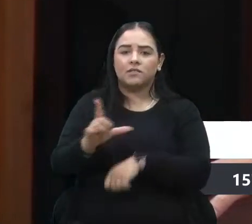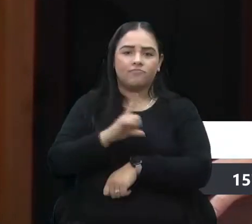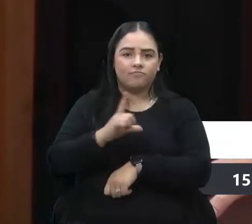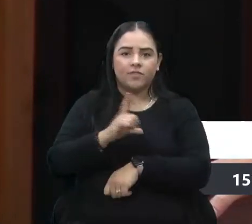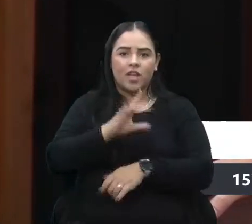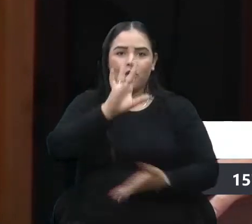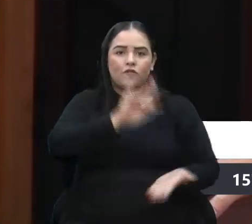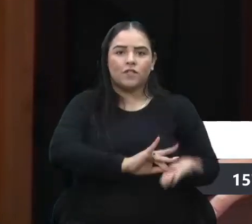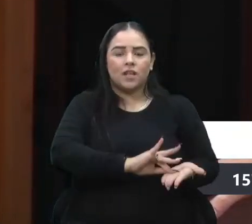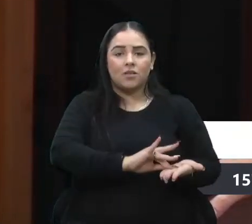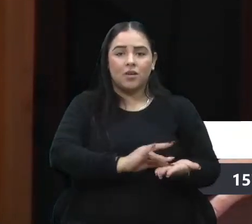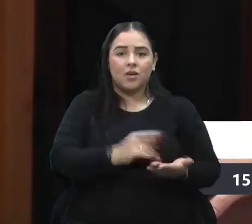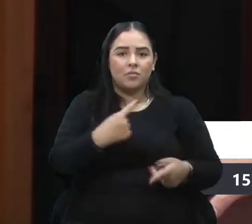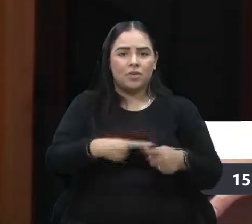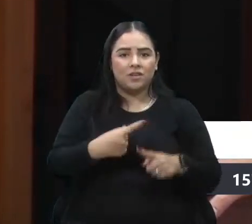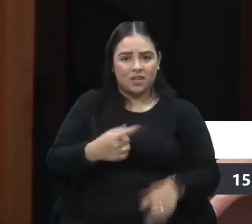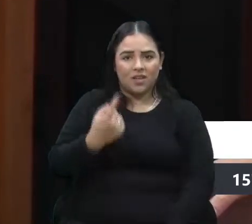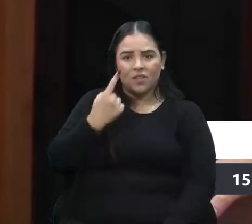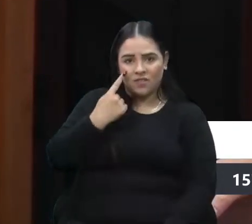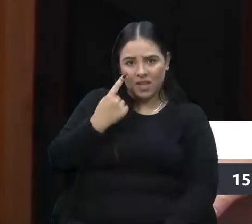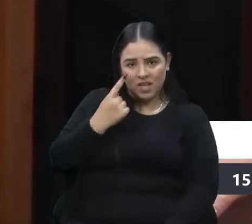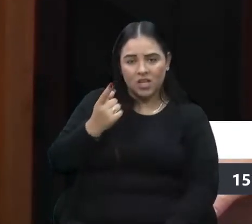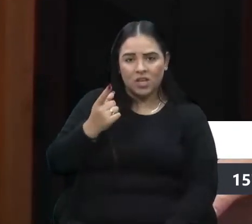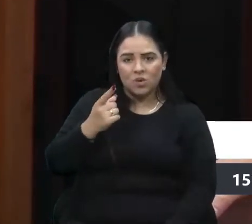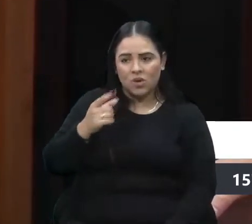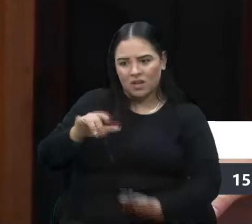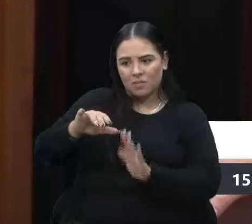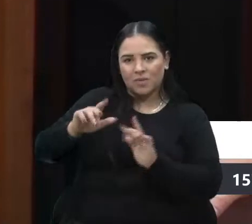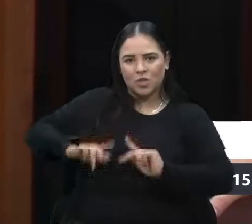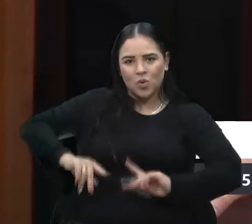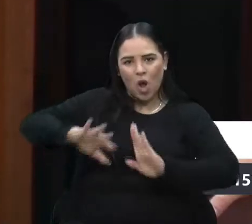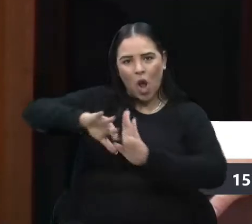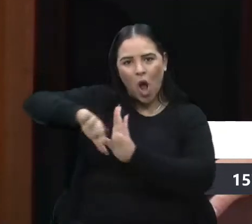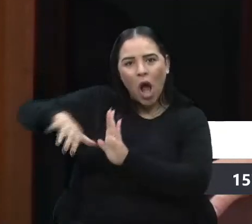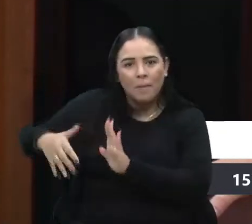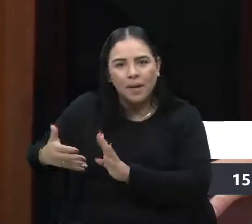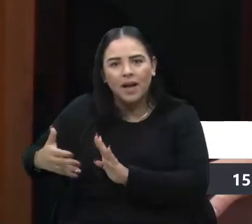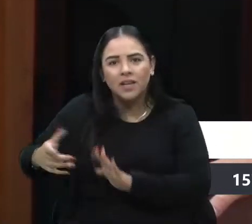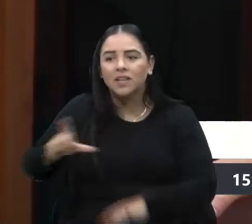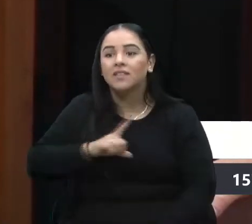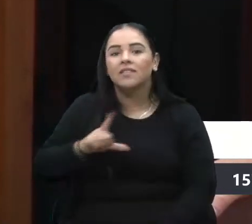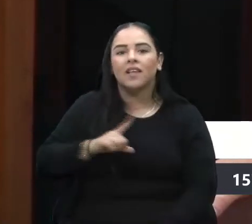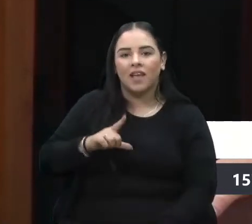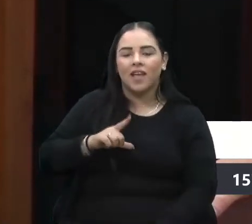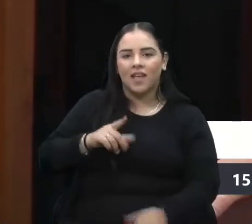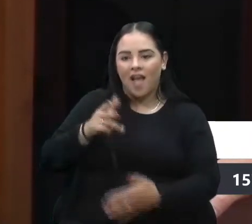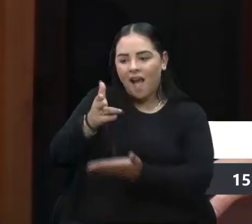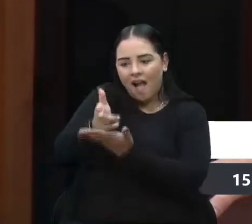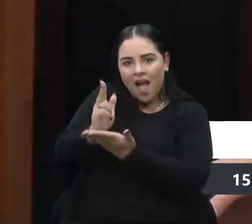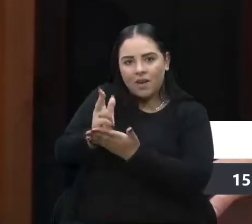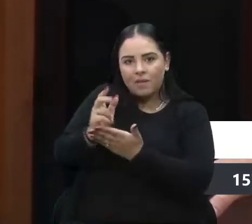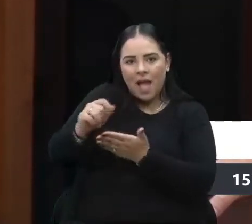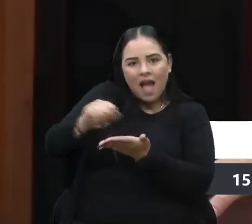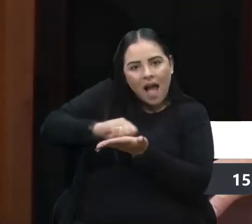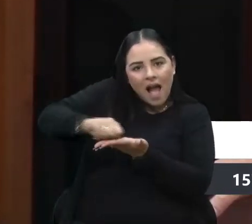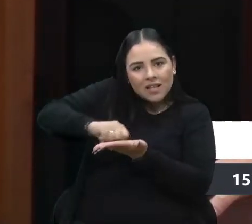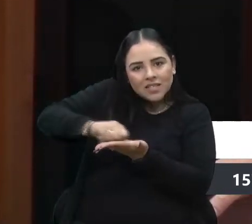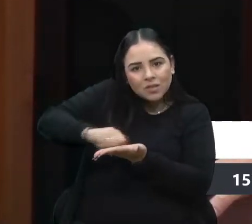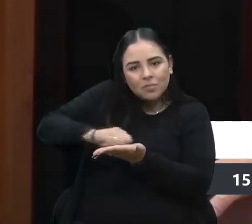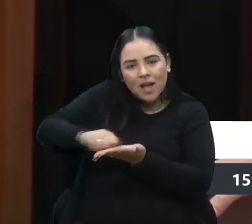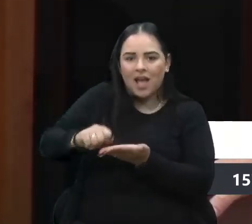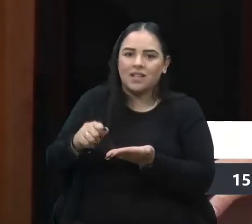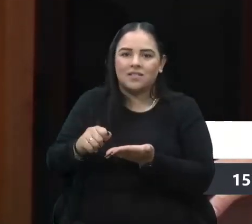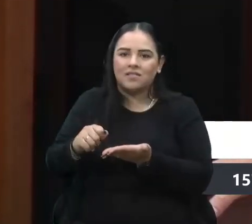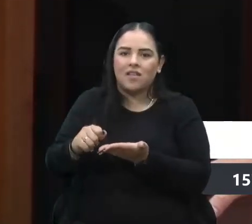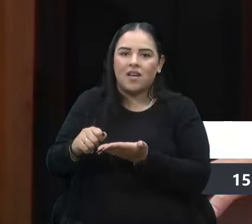que normalmente o bandido ele tem arma raspada arma fria contrabandeada e ele não compra nessas lojas porque para comprar uma arma que